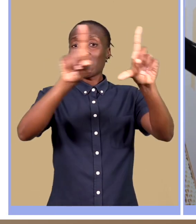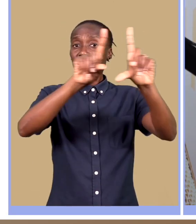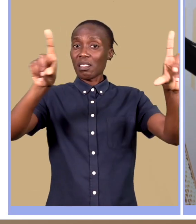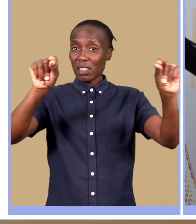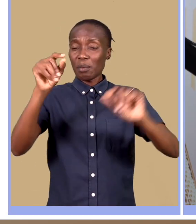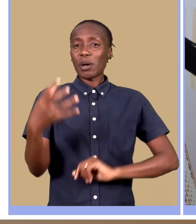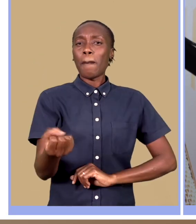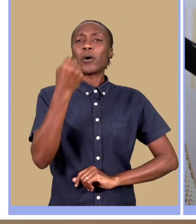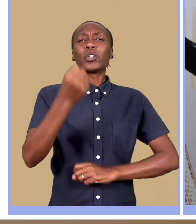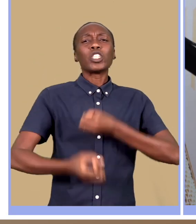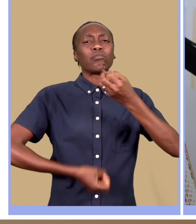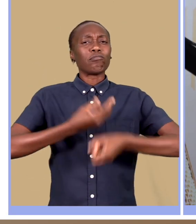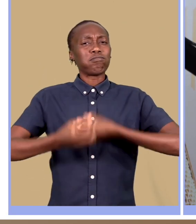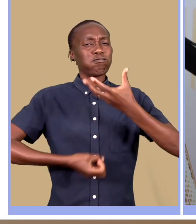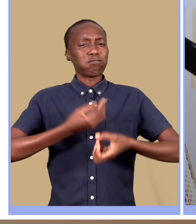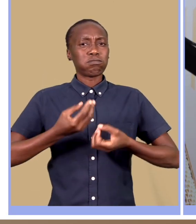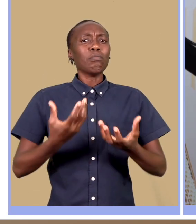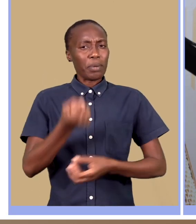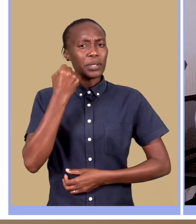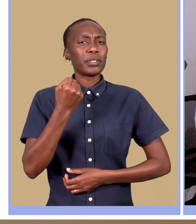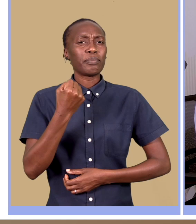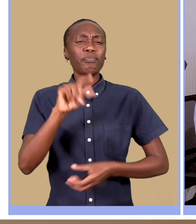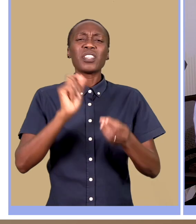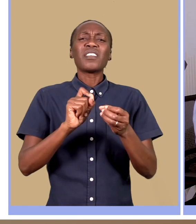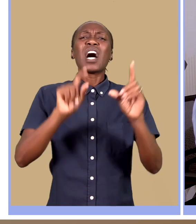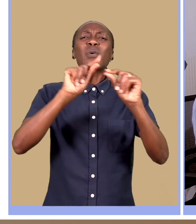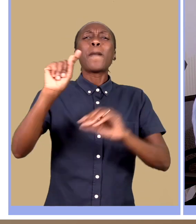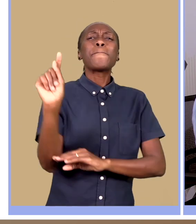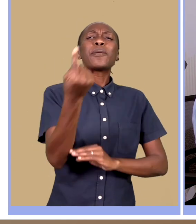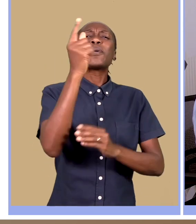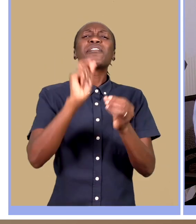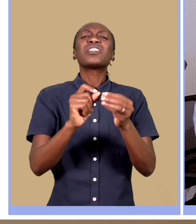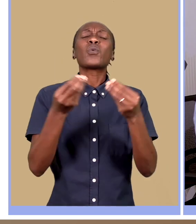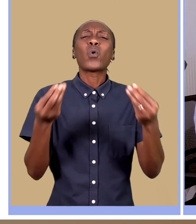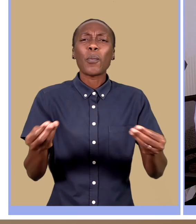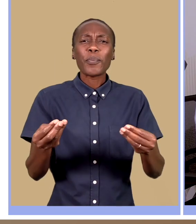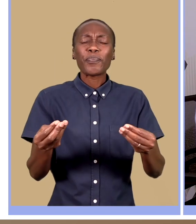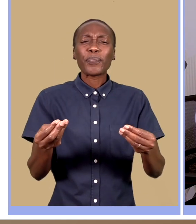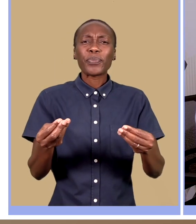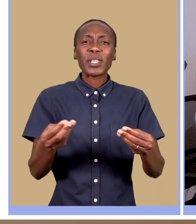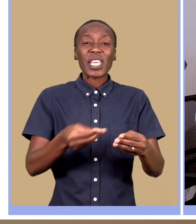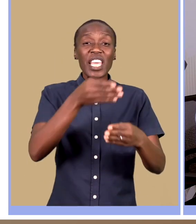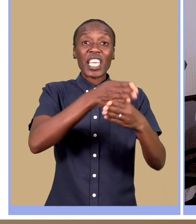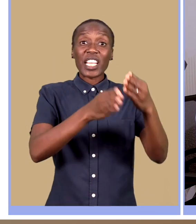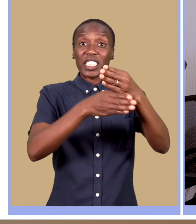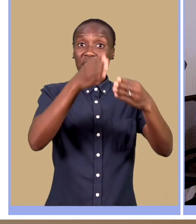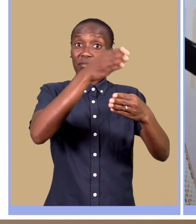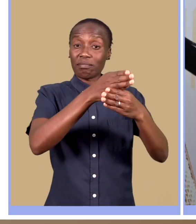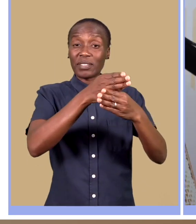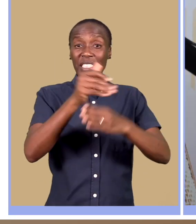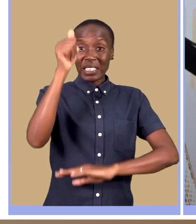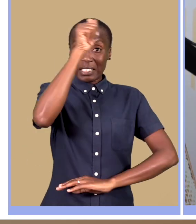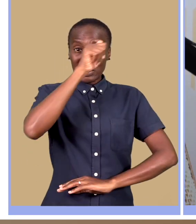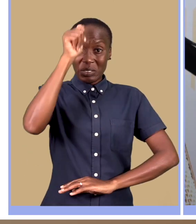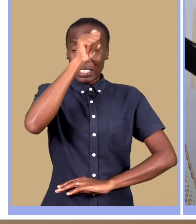abordar. A primeira questão é a infraestrutura, ou seja, existem ainda várias instituições de